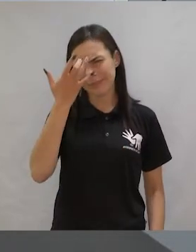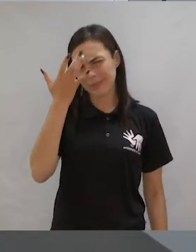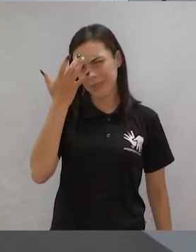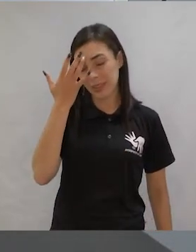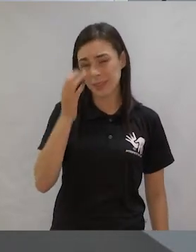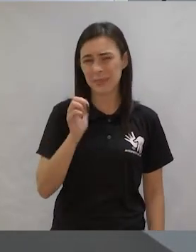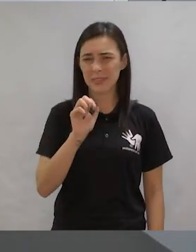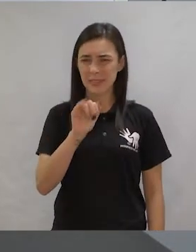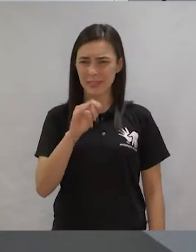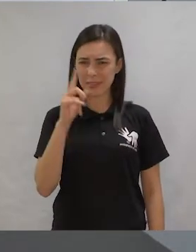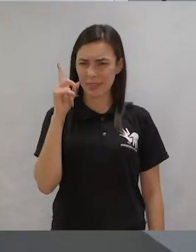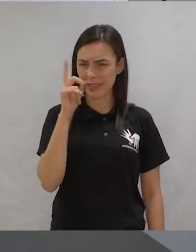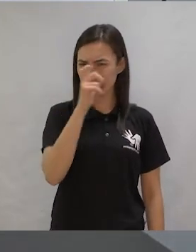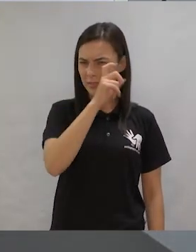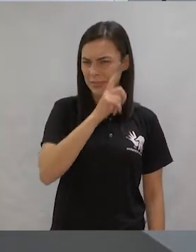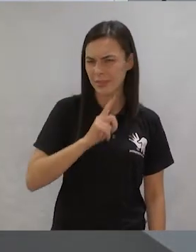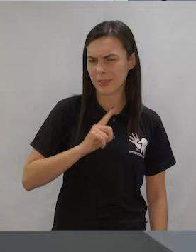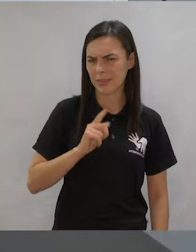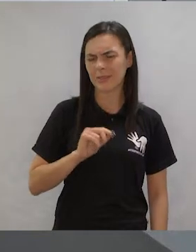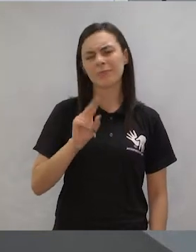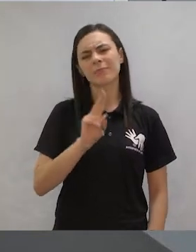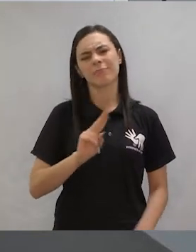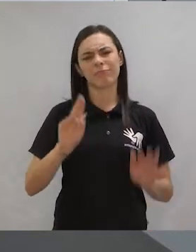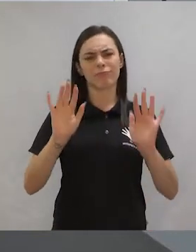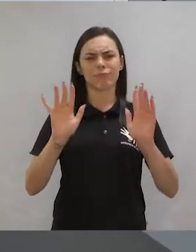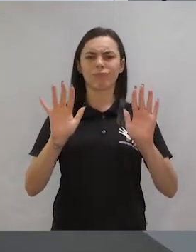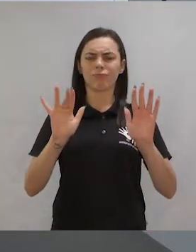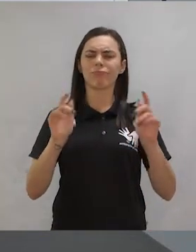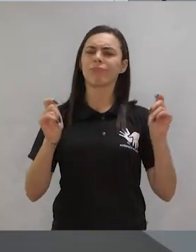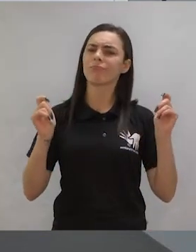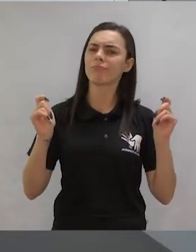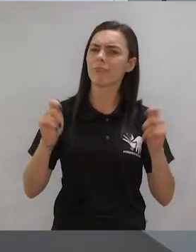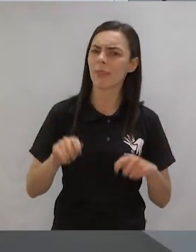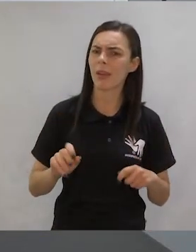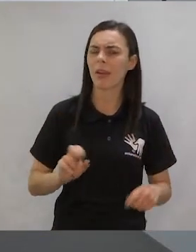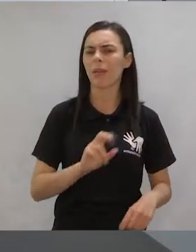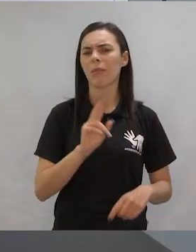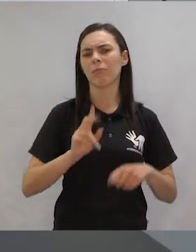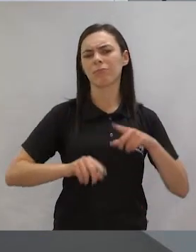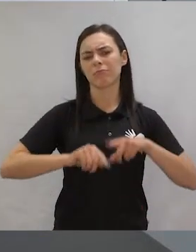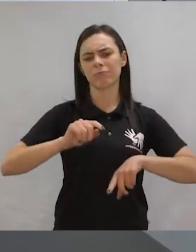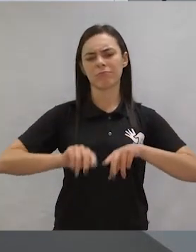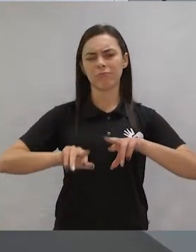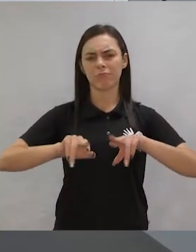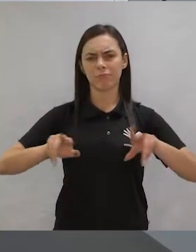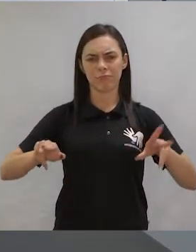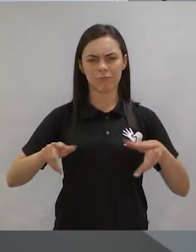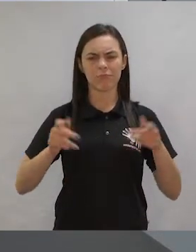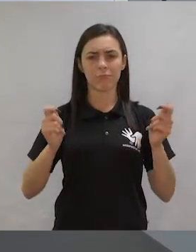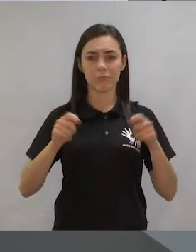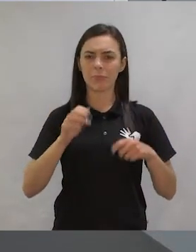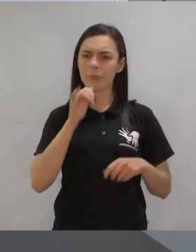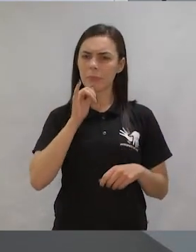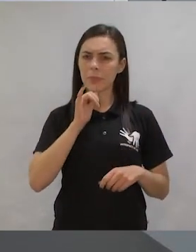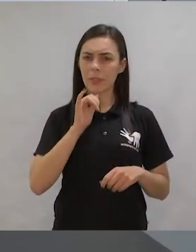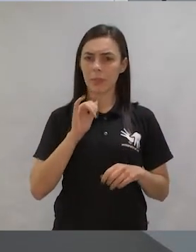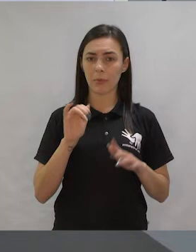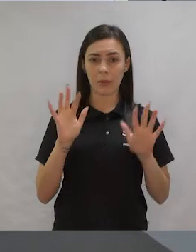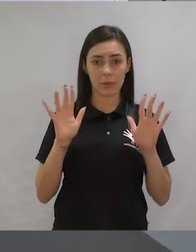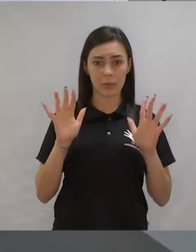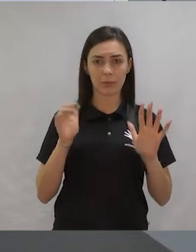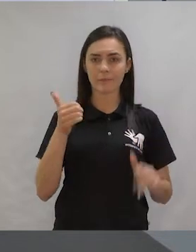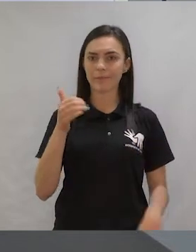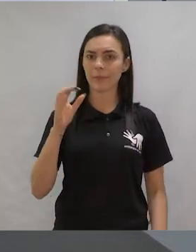bem fácil, mas para quem tiver dificuldade, a gente pode usar as mãos, a gente pode usar algum material concreto. Aqui nas minhas mãos eu